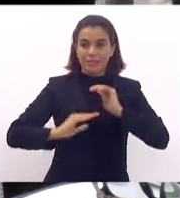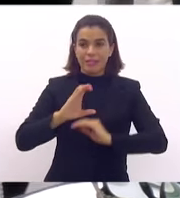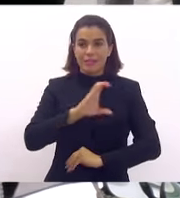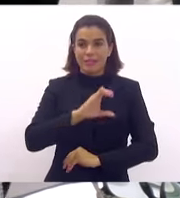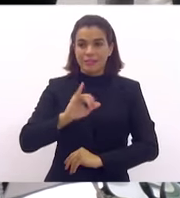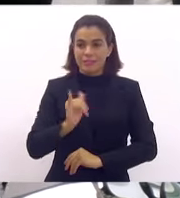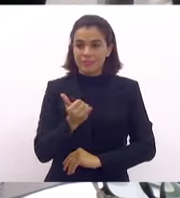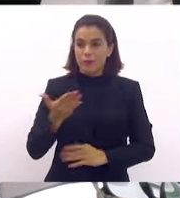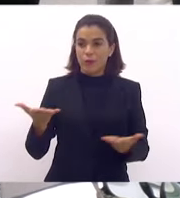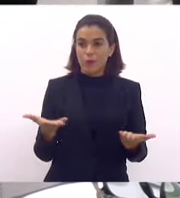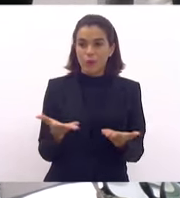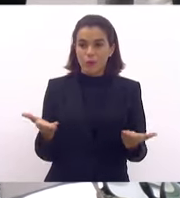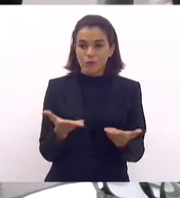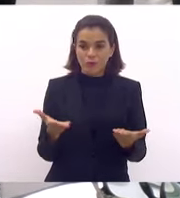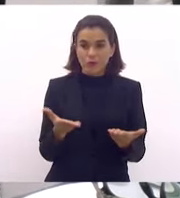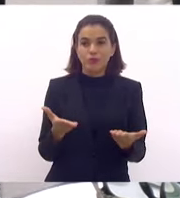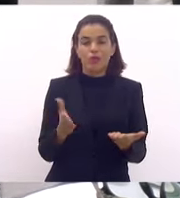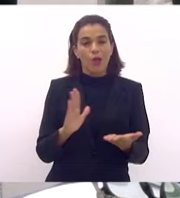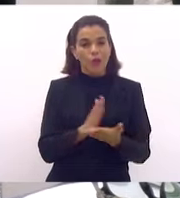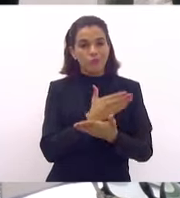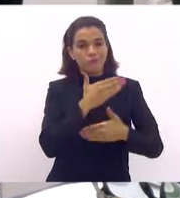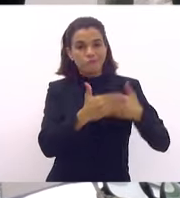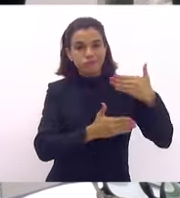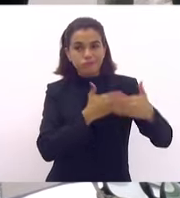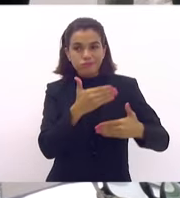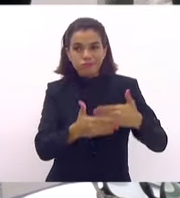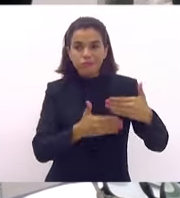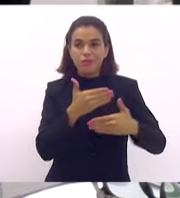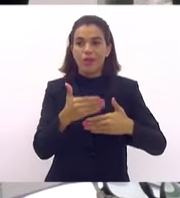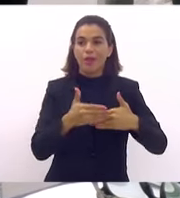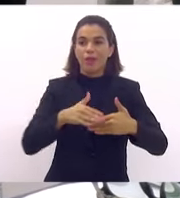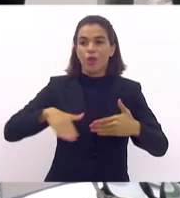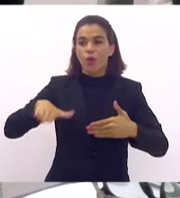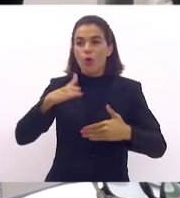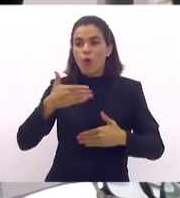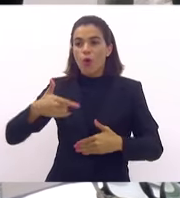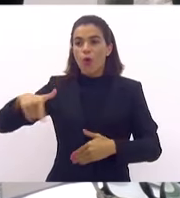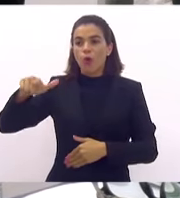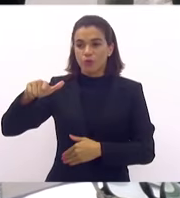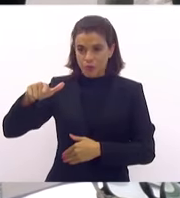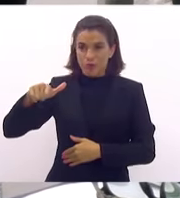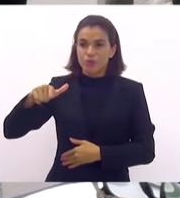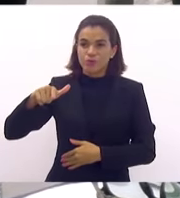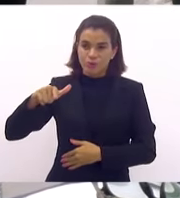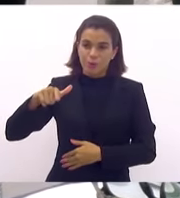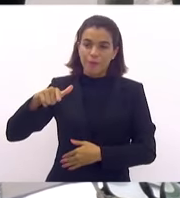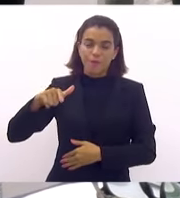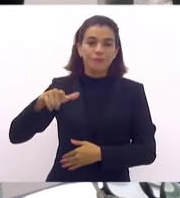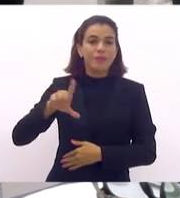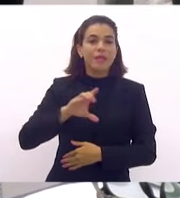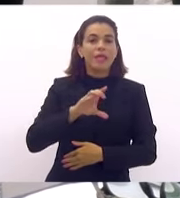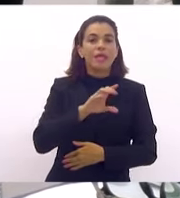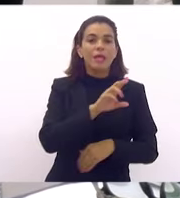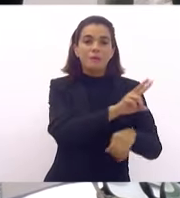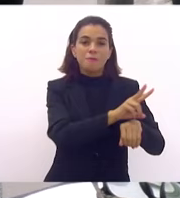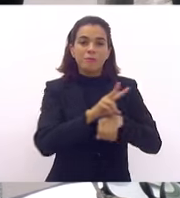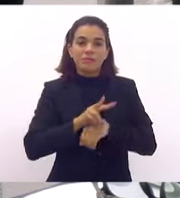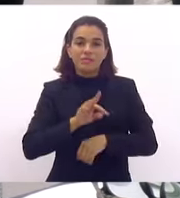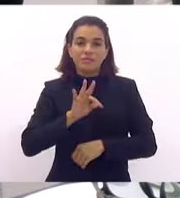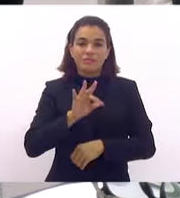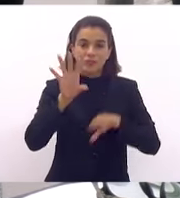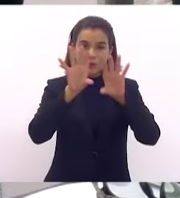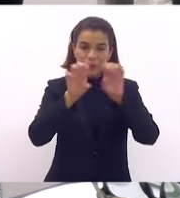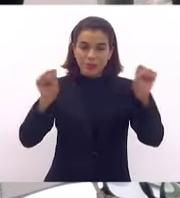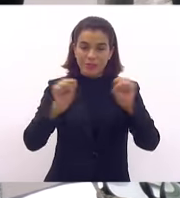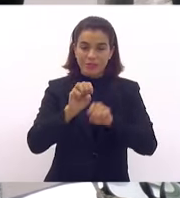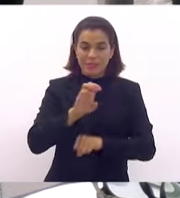equipe hoje, muitos com a trajetória não só na casa, mas em outros órgãos membros que vêm do TCE, de outros órgãos de